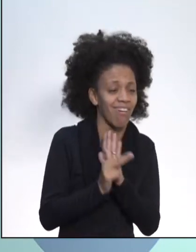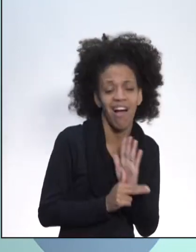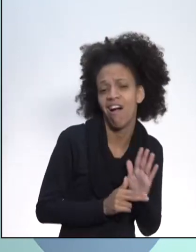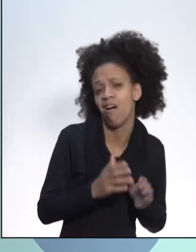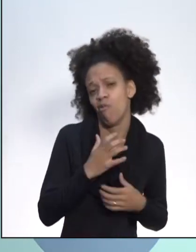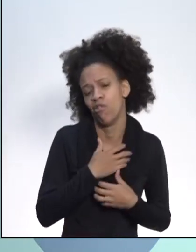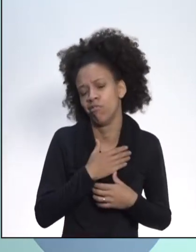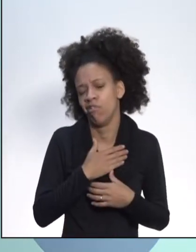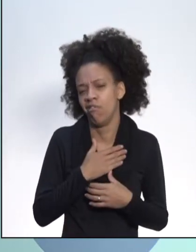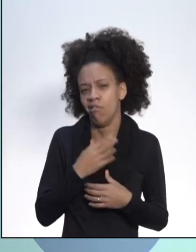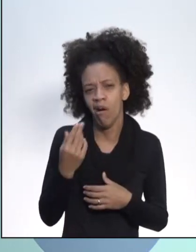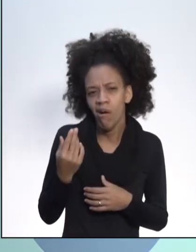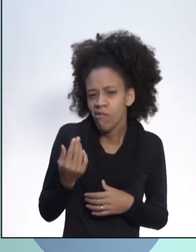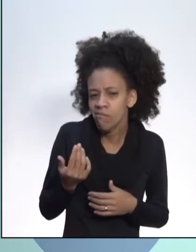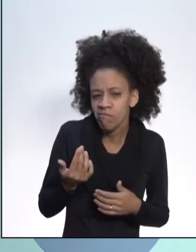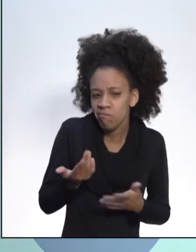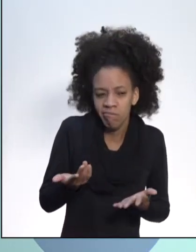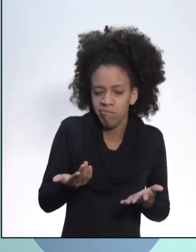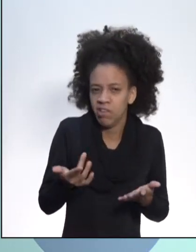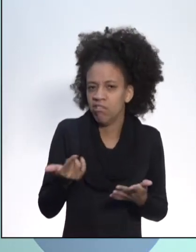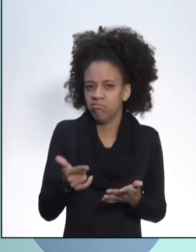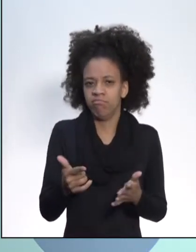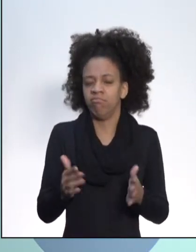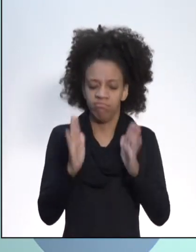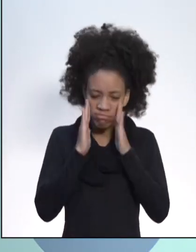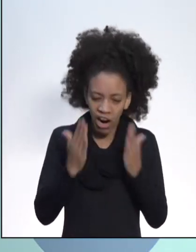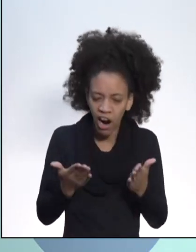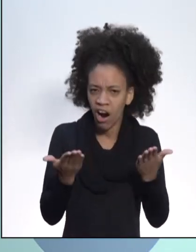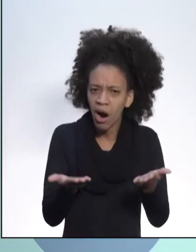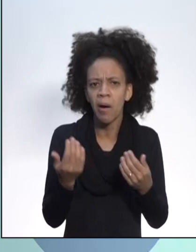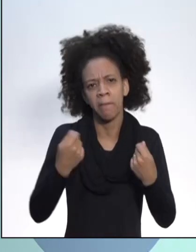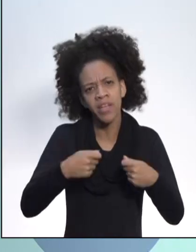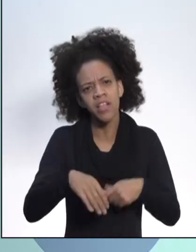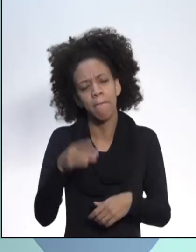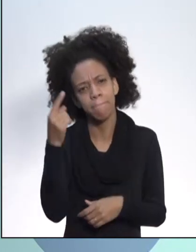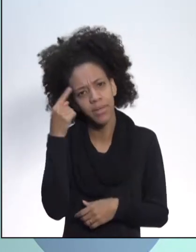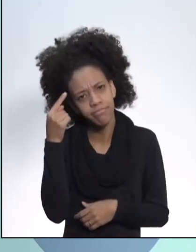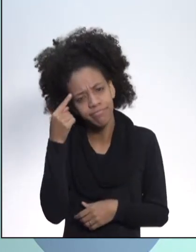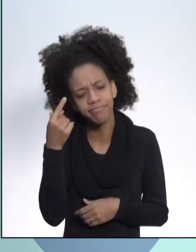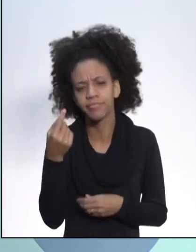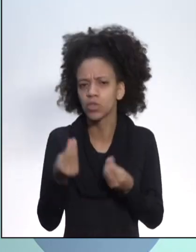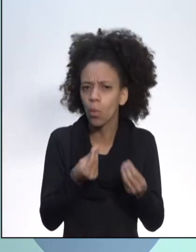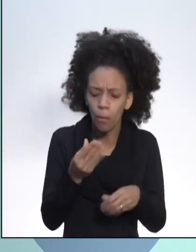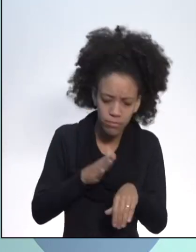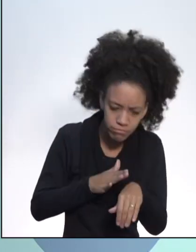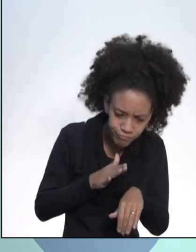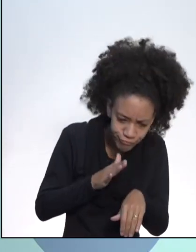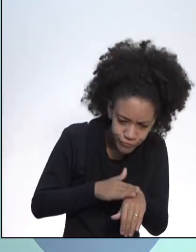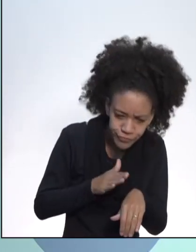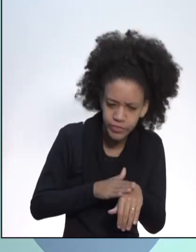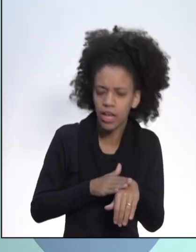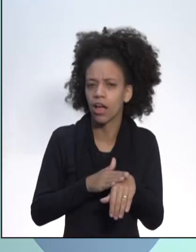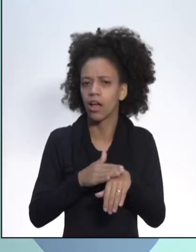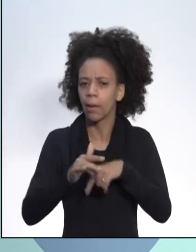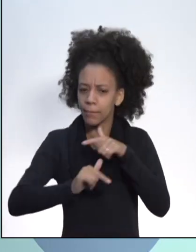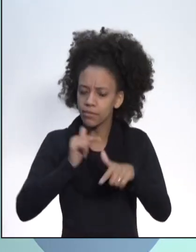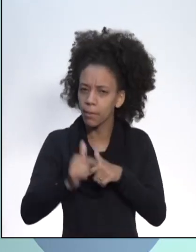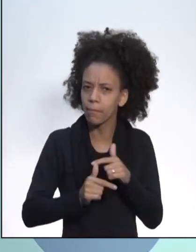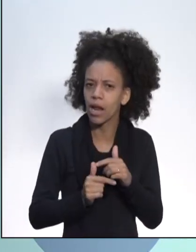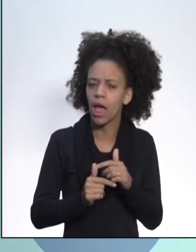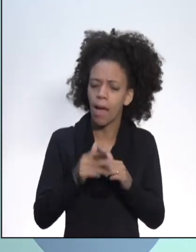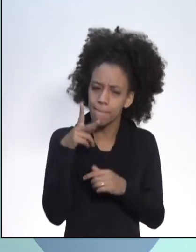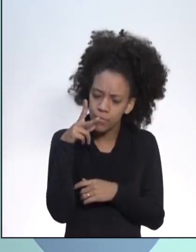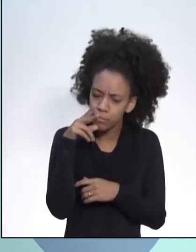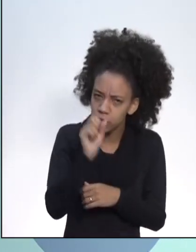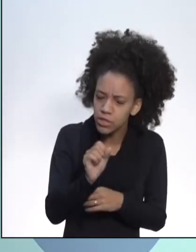nosso foco. A gente precisa pensar em como trabalhar isso para fazer o foco, para potencializar